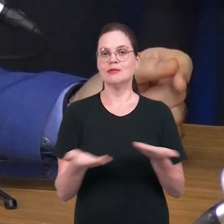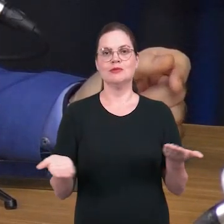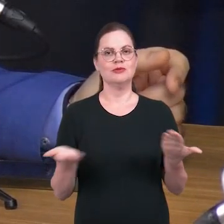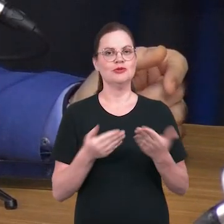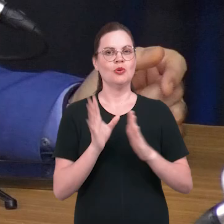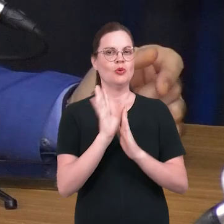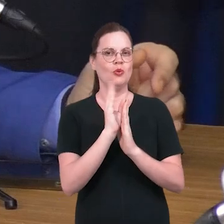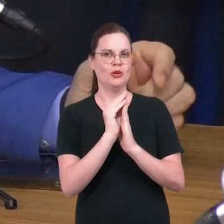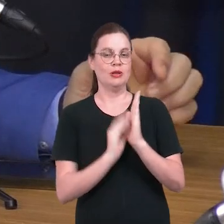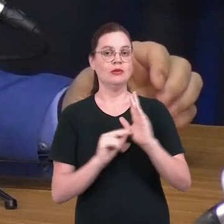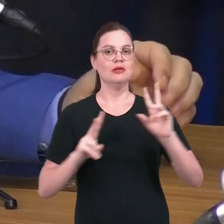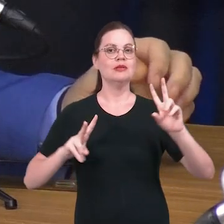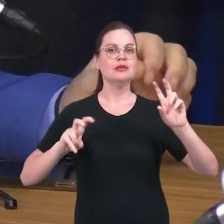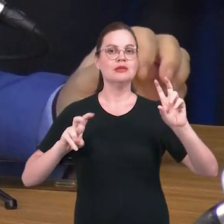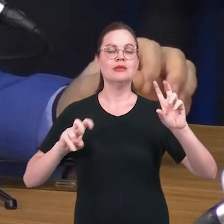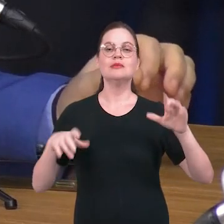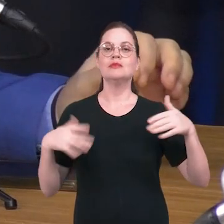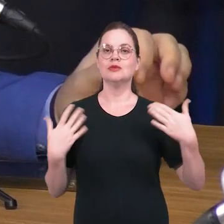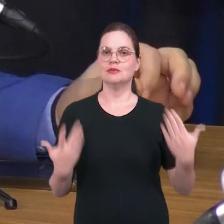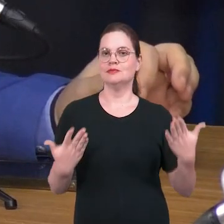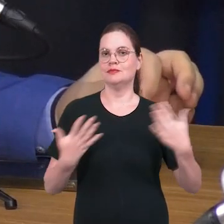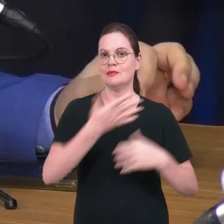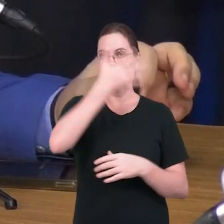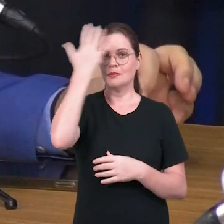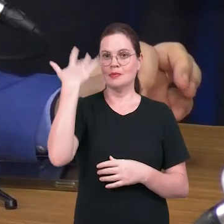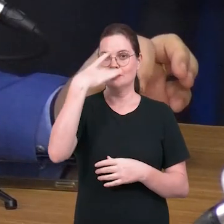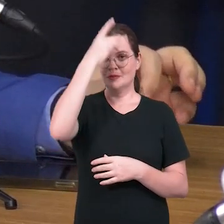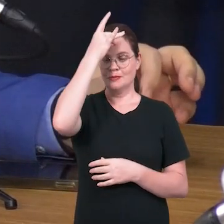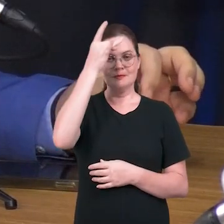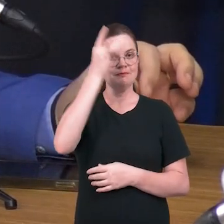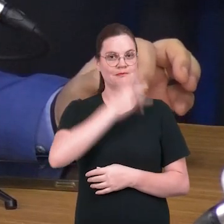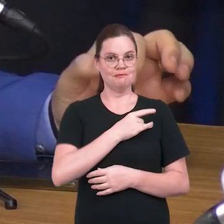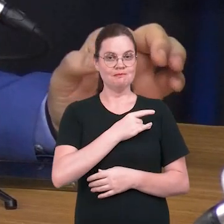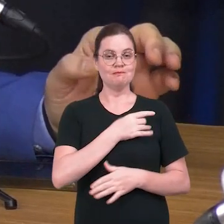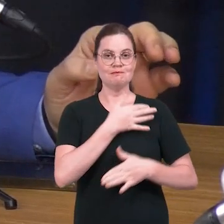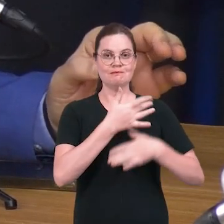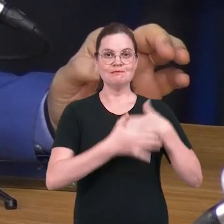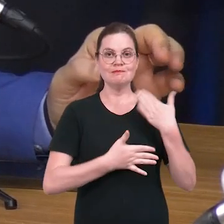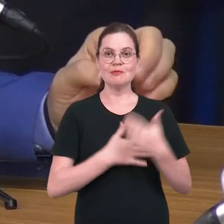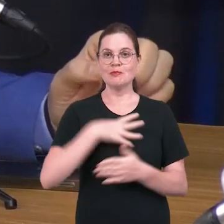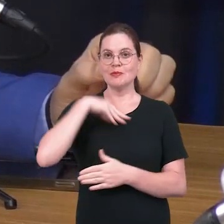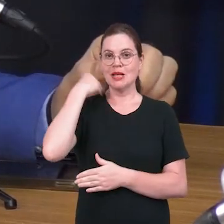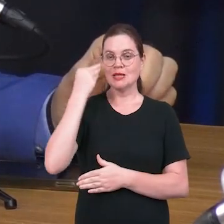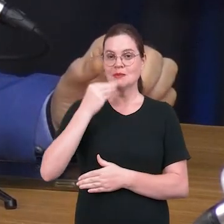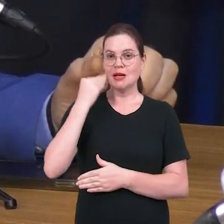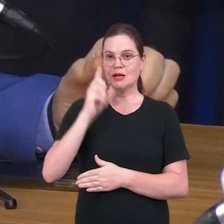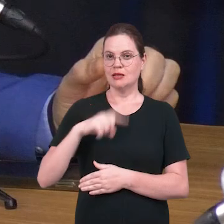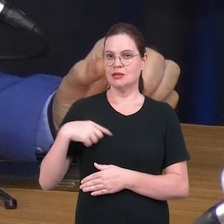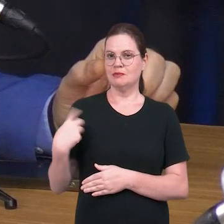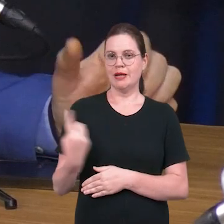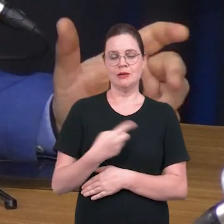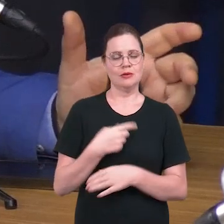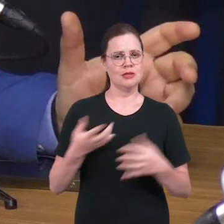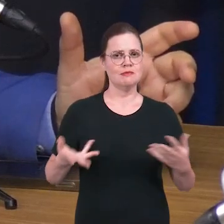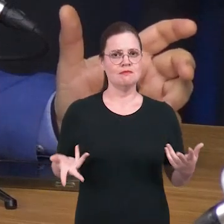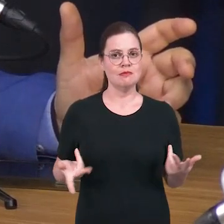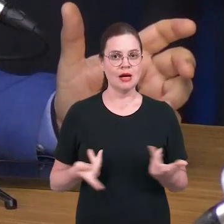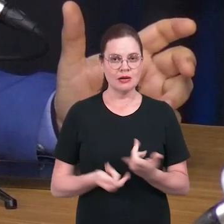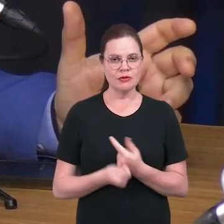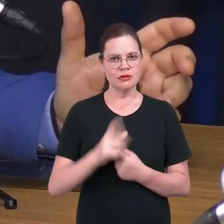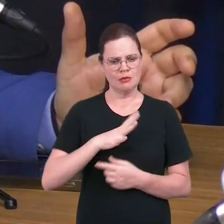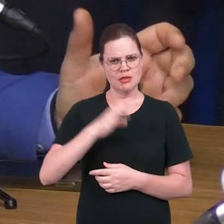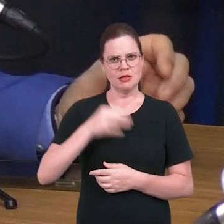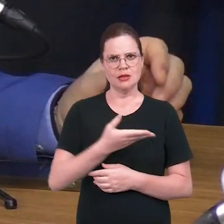um conteúdo que tem por título Batismo com o Espírito Santo. É uma experiência que para nós aqui tem sido